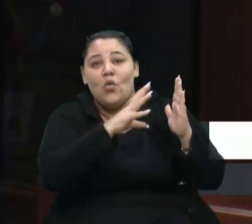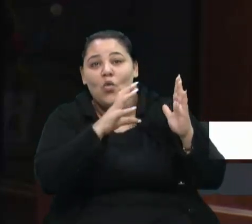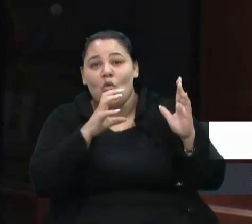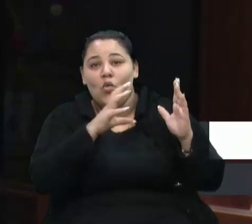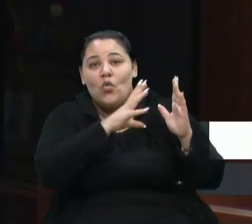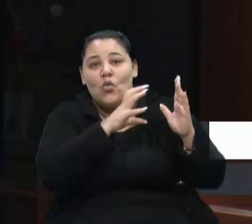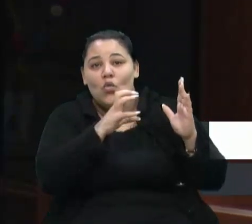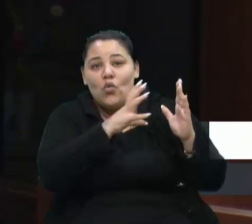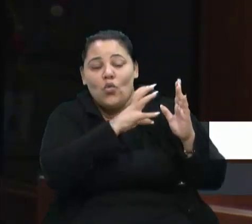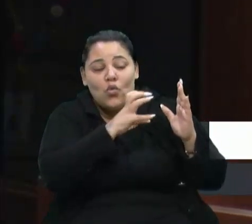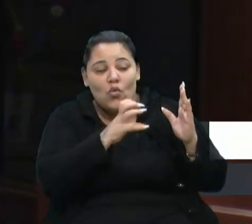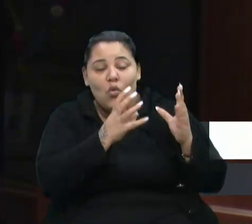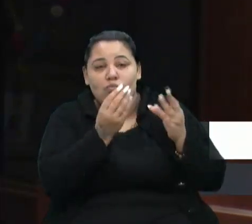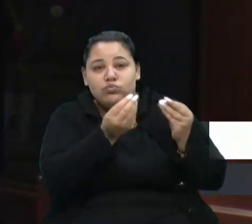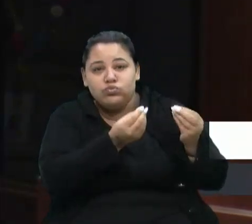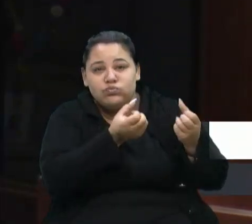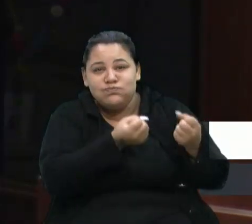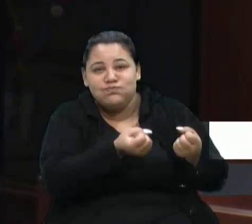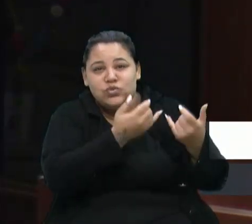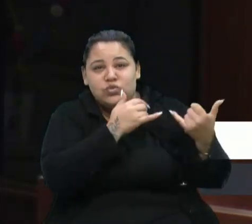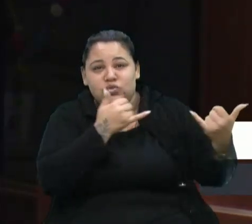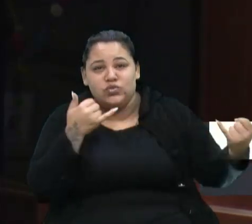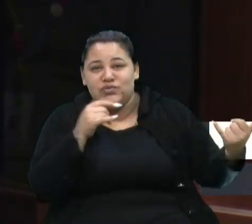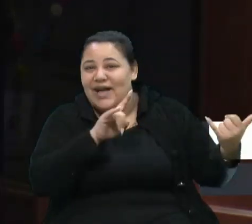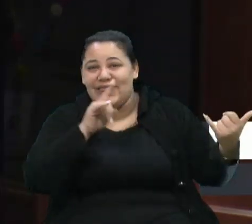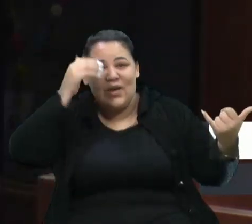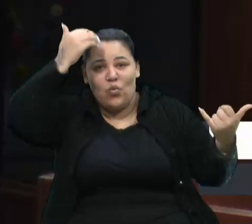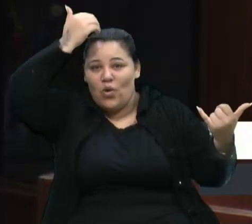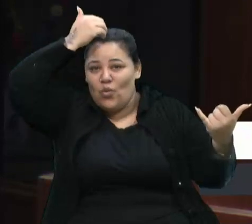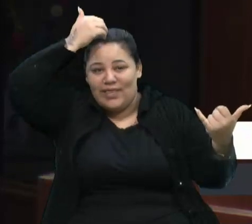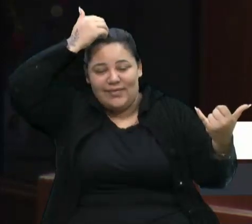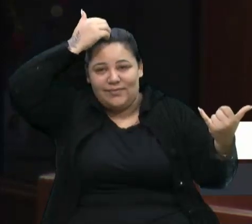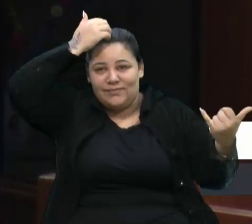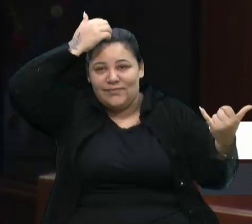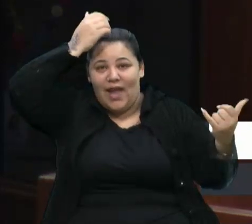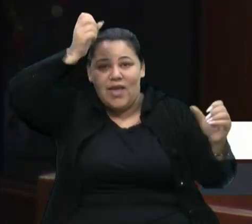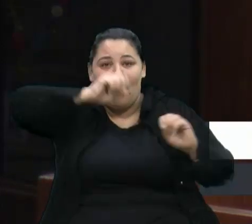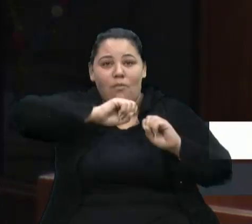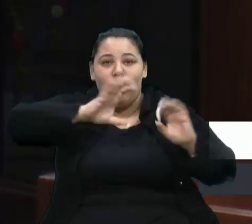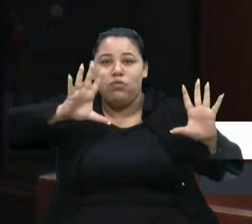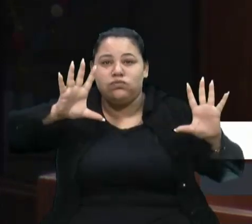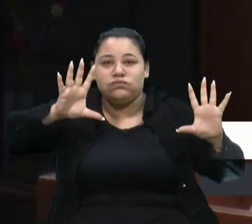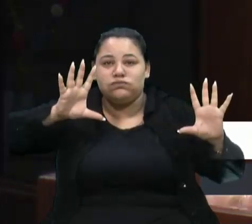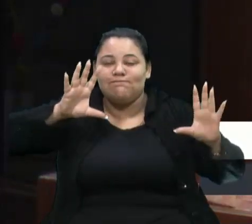a fiação de luz não comporta. E